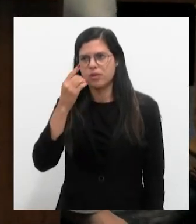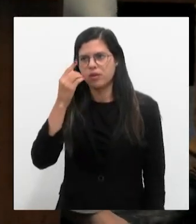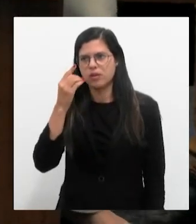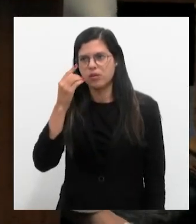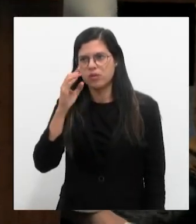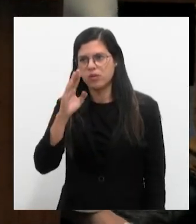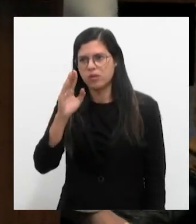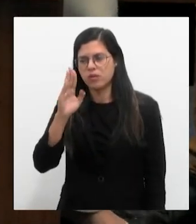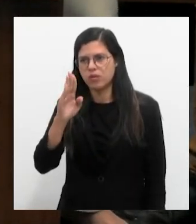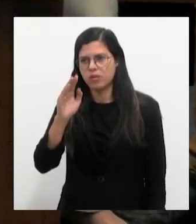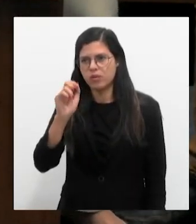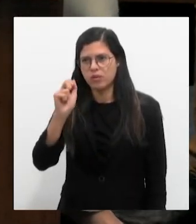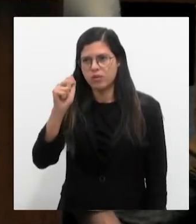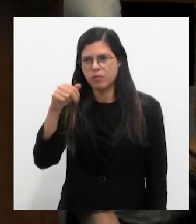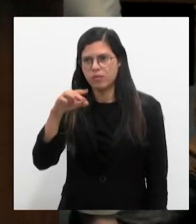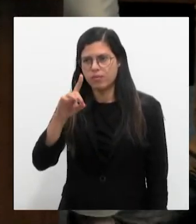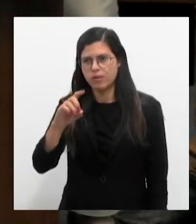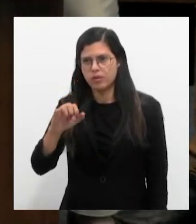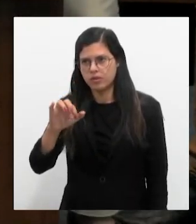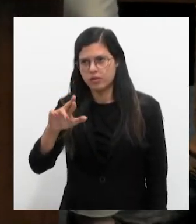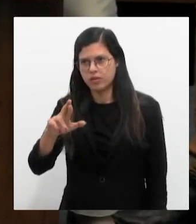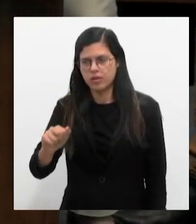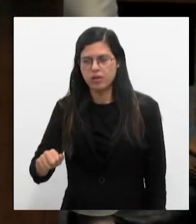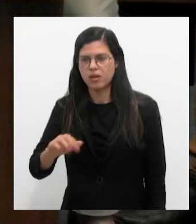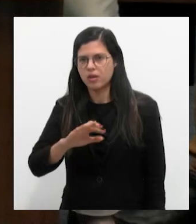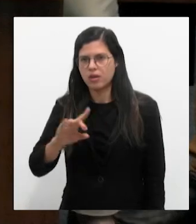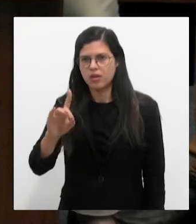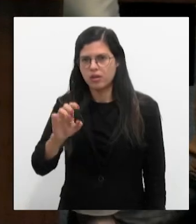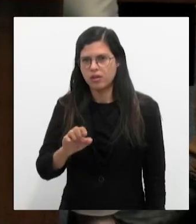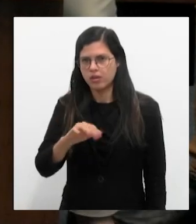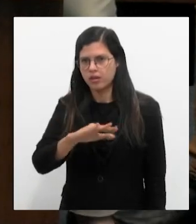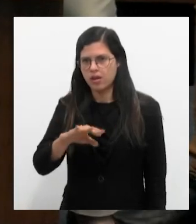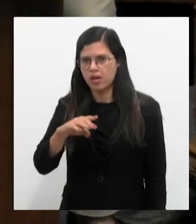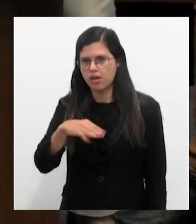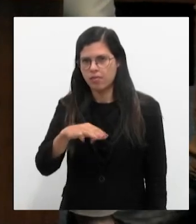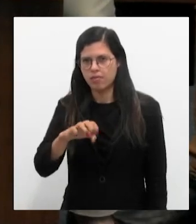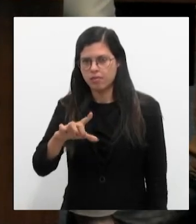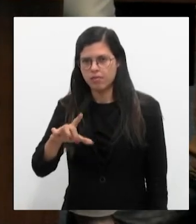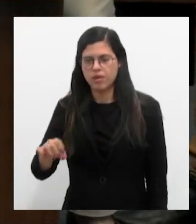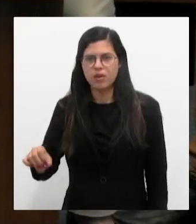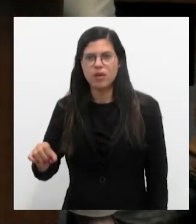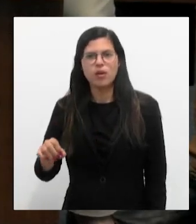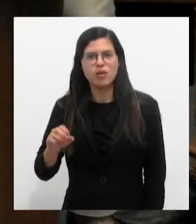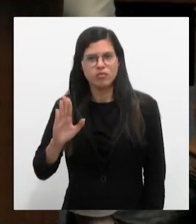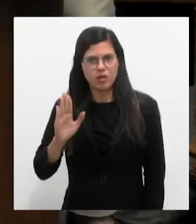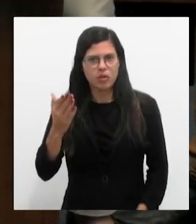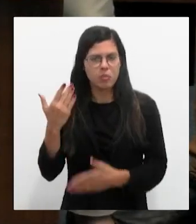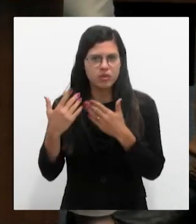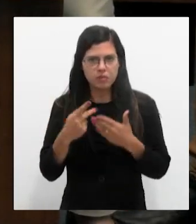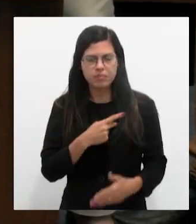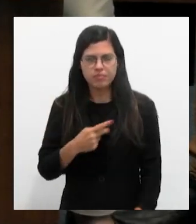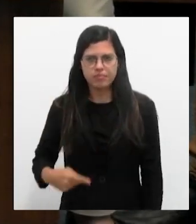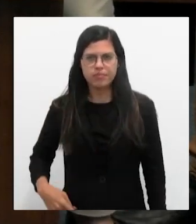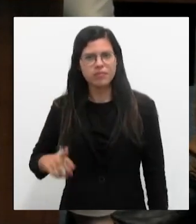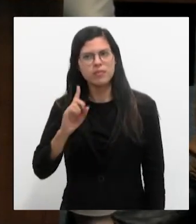Melo, que foi várias vezes presidente do Flamengo. Aliás, a gente não conseguia dar 2 passos sem que